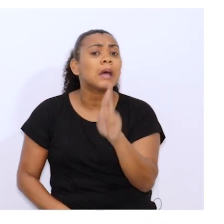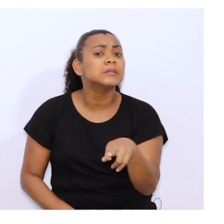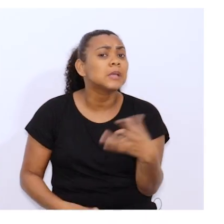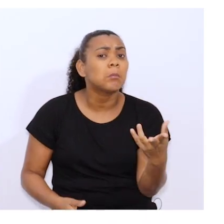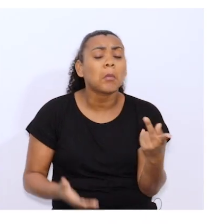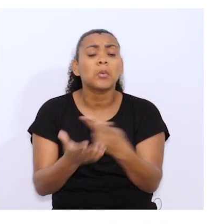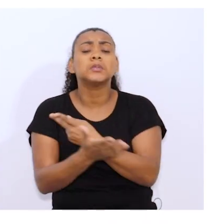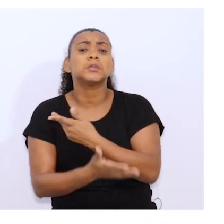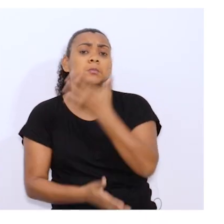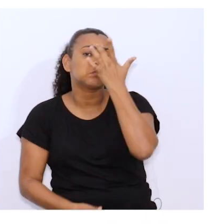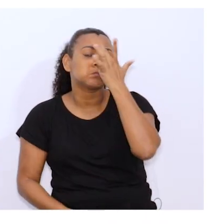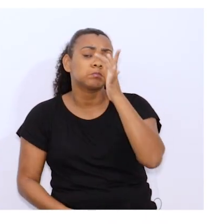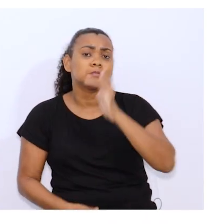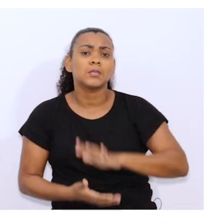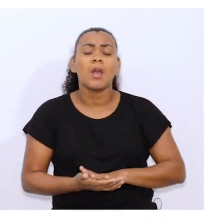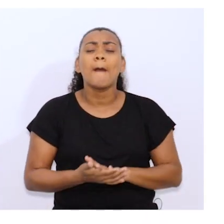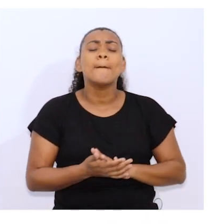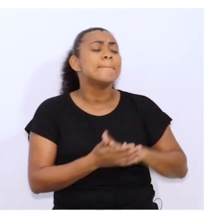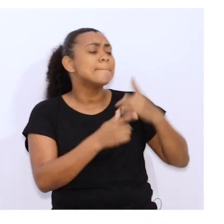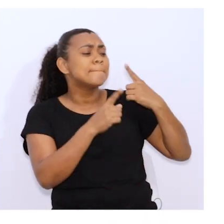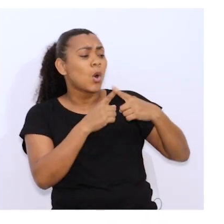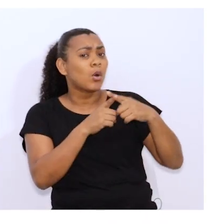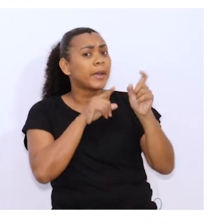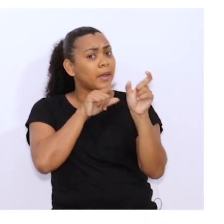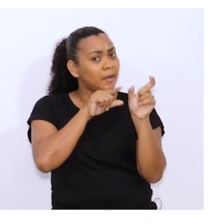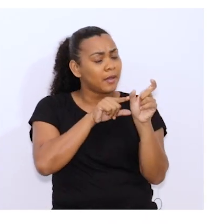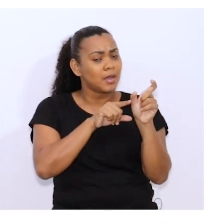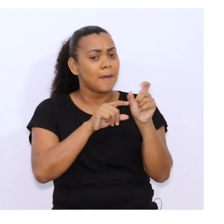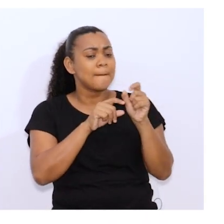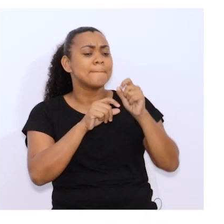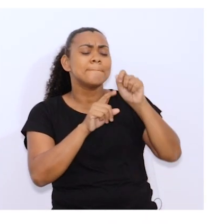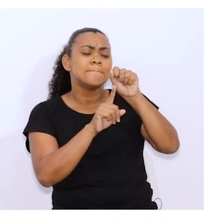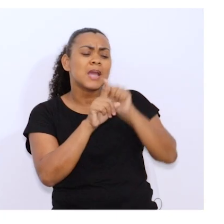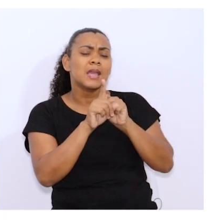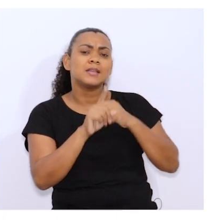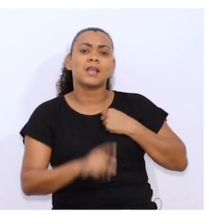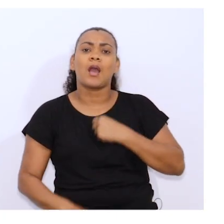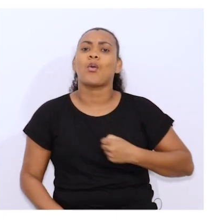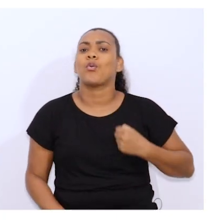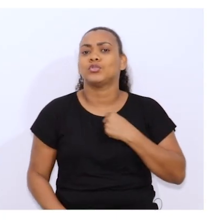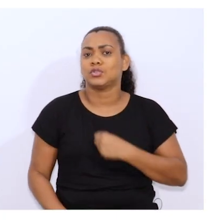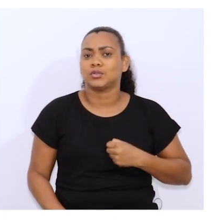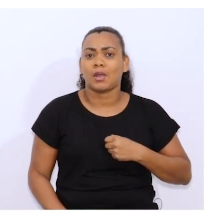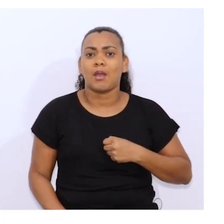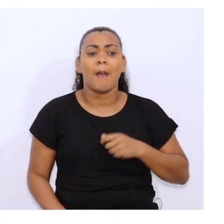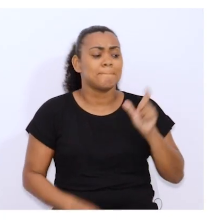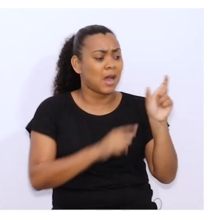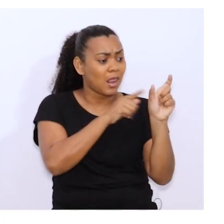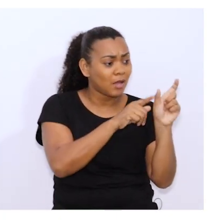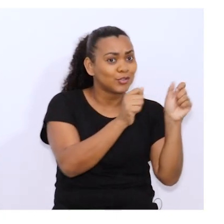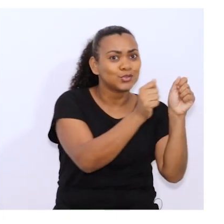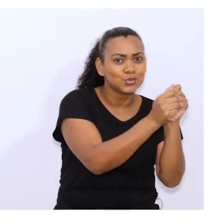causa. Porque estamos no mês de agosto. Aí temos então o porquê